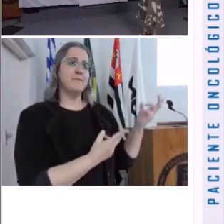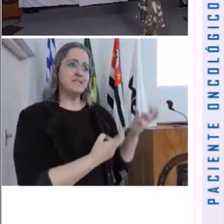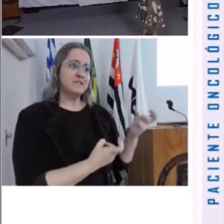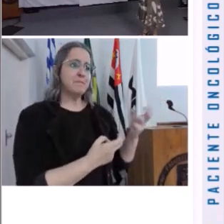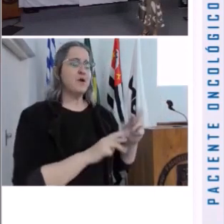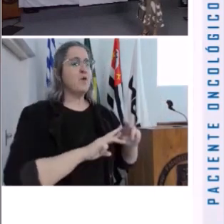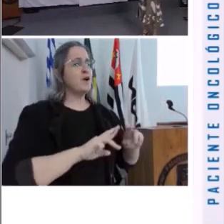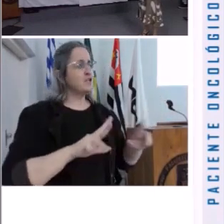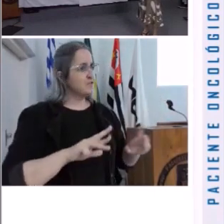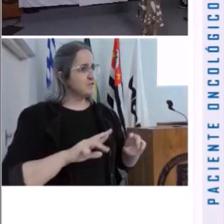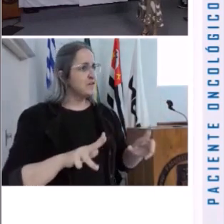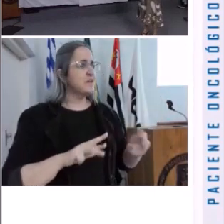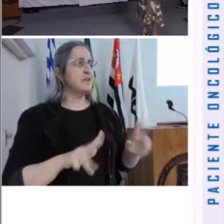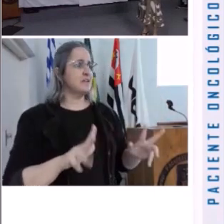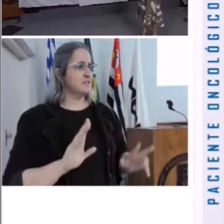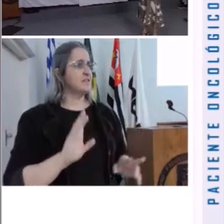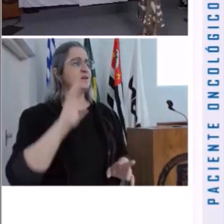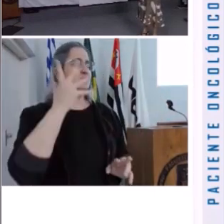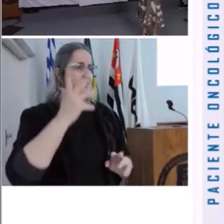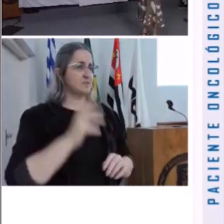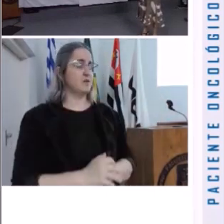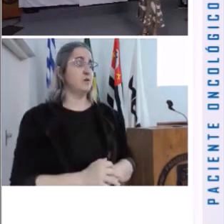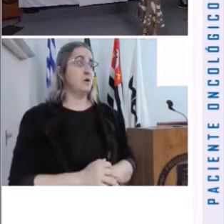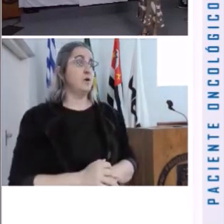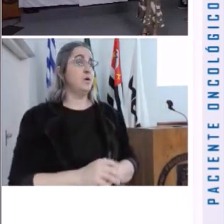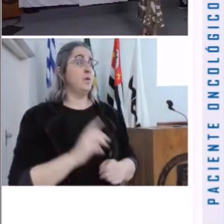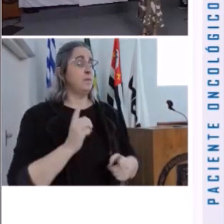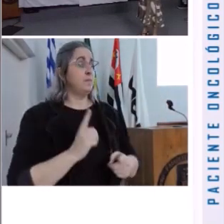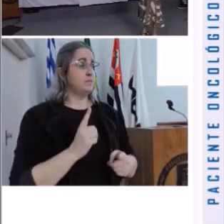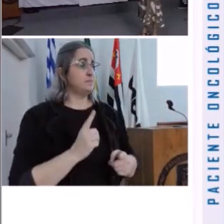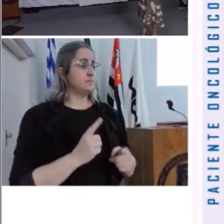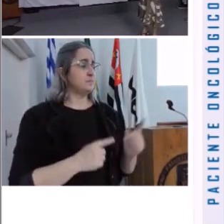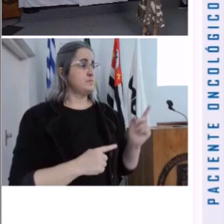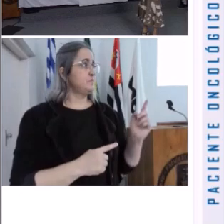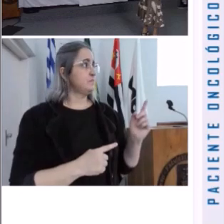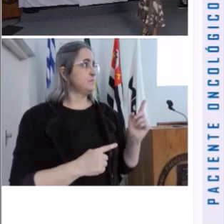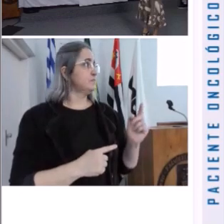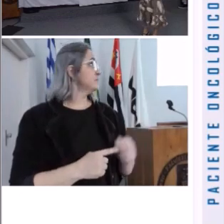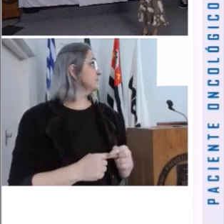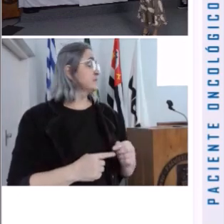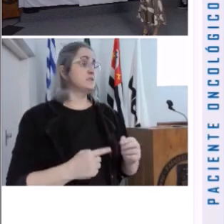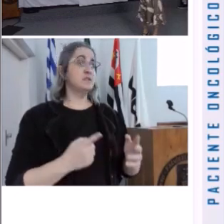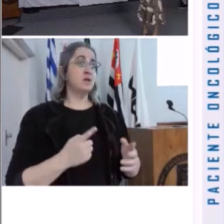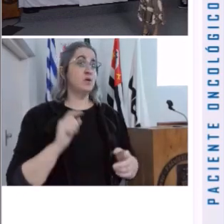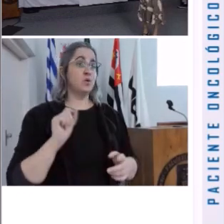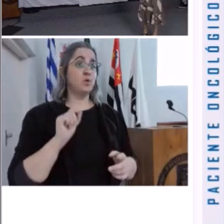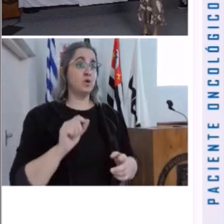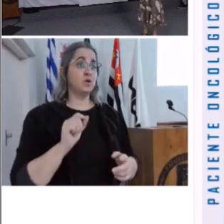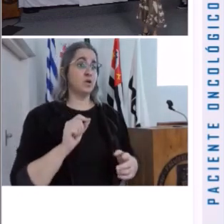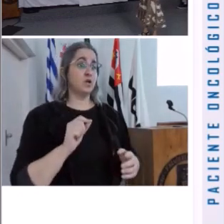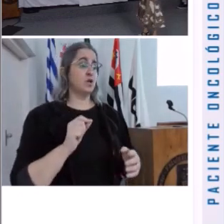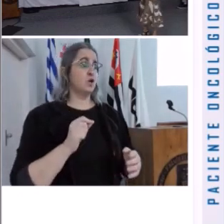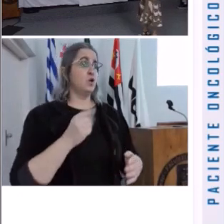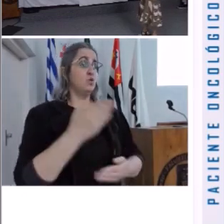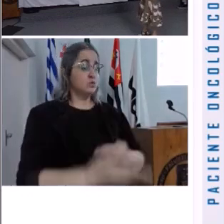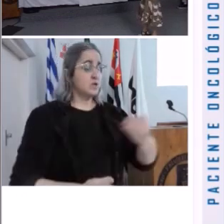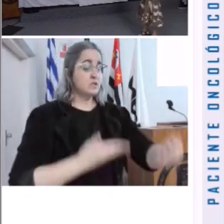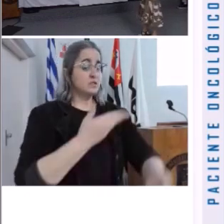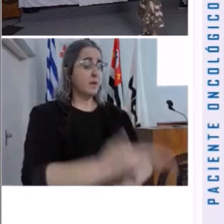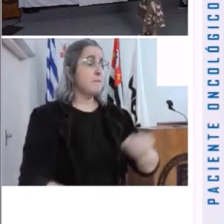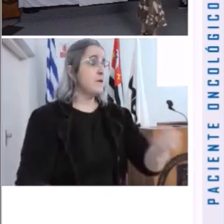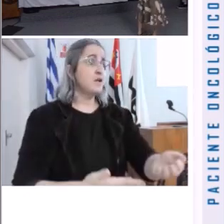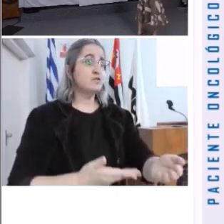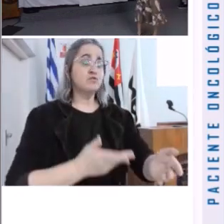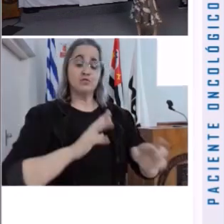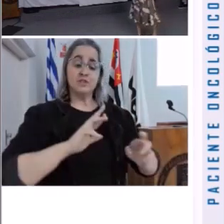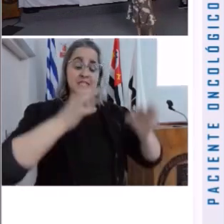de linfócitos, caracterizando a leucemia, e aqui houve já uma remissão do quadro e olha a condição bucal desse